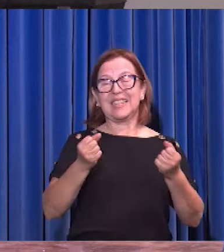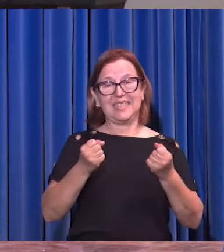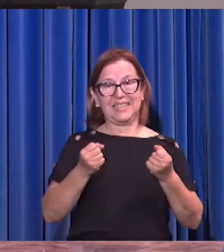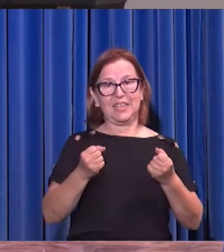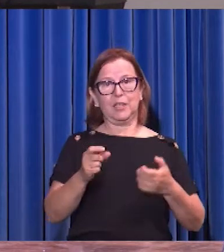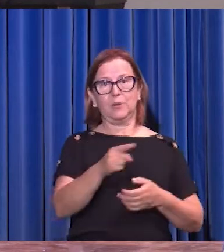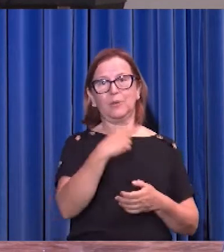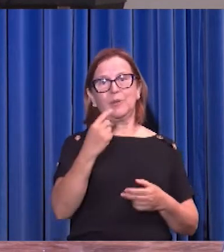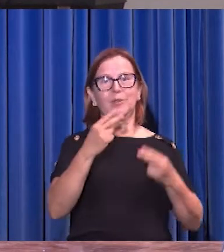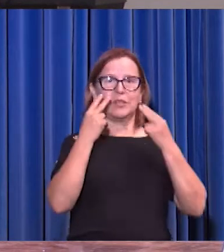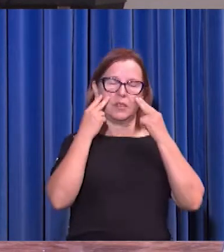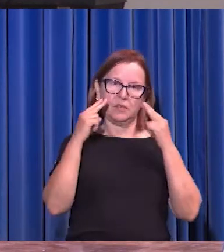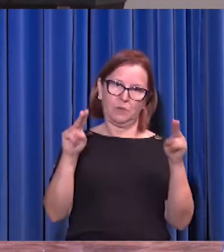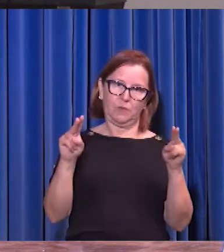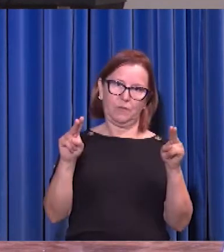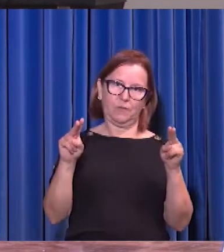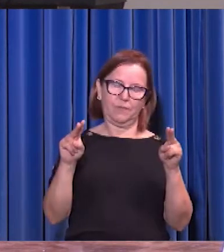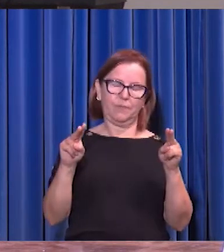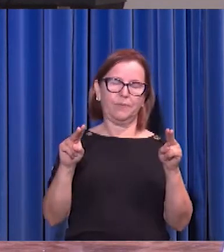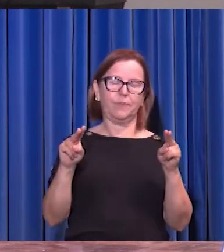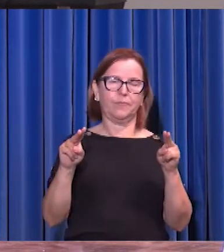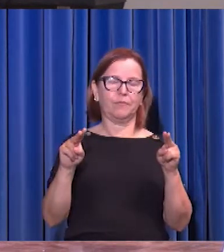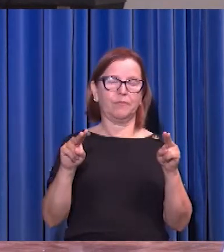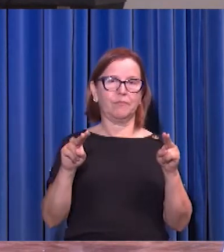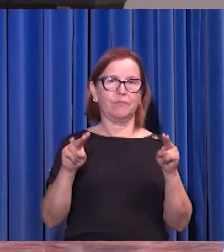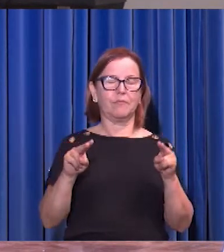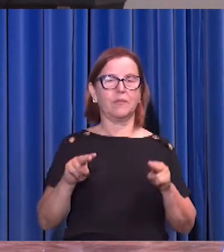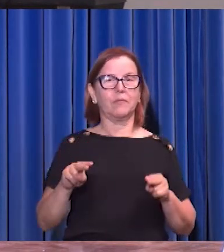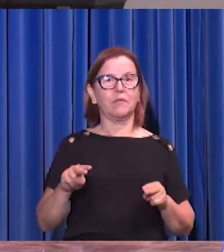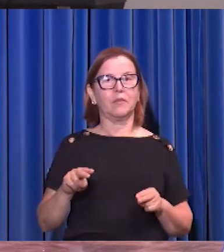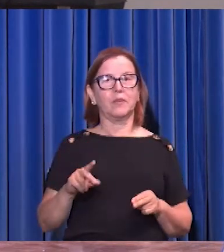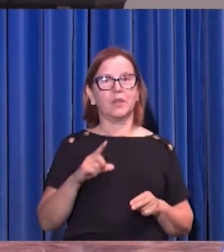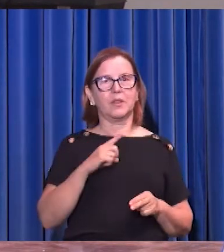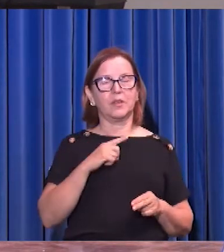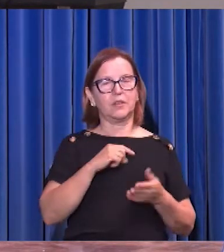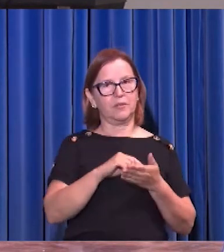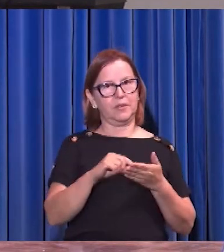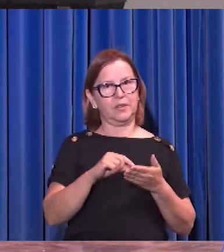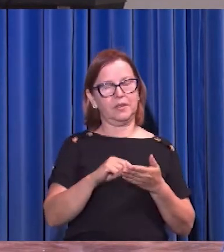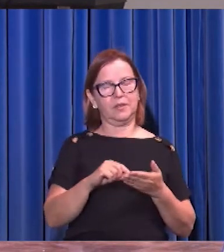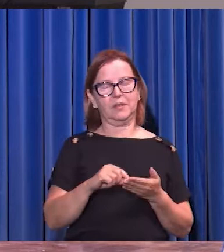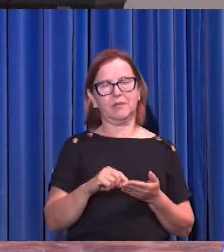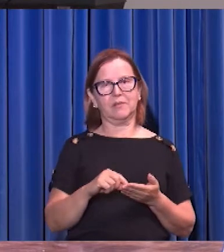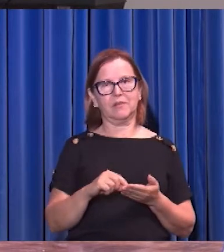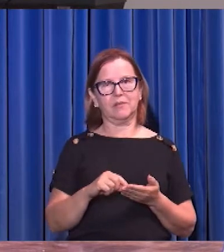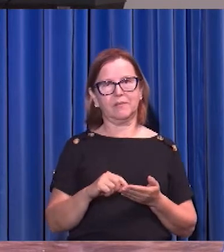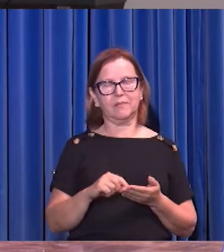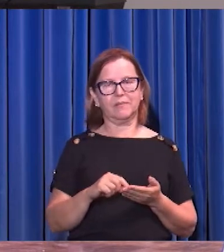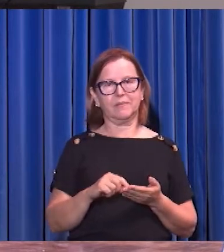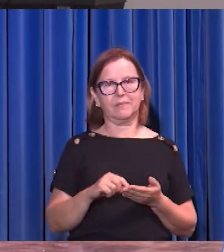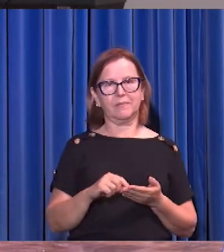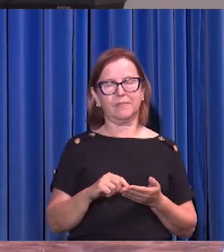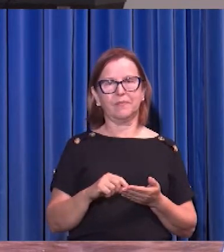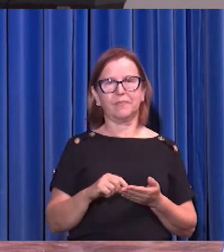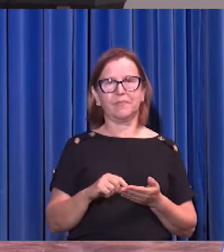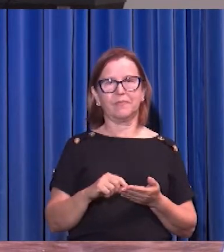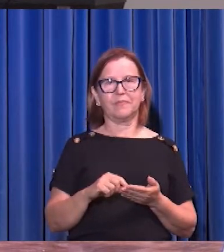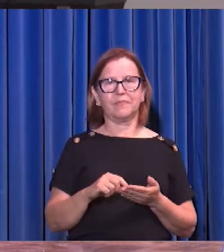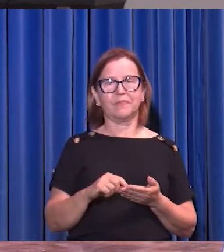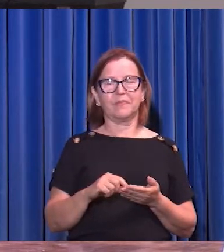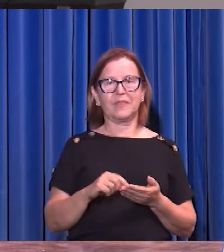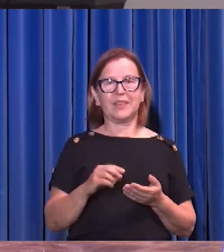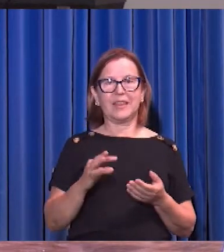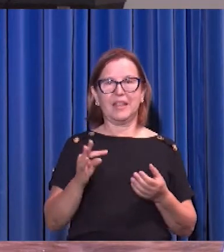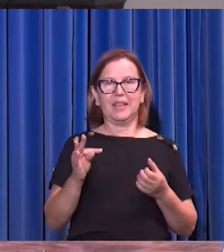testemunho. Bom, e tem um outro versículo aqui também que eu gostaria de ler, para a nossa compreensão, que está lá em